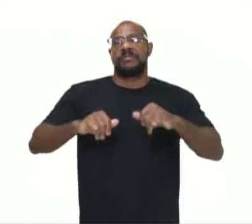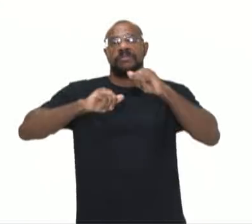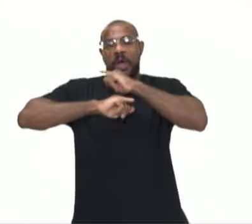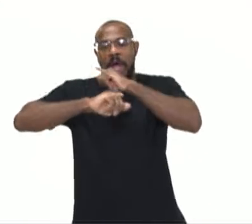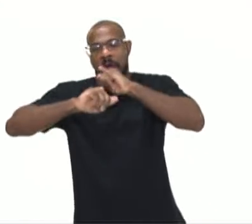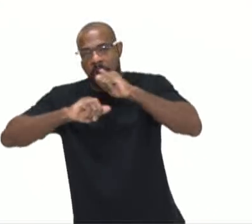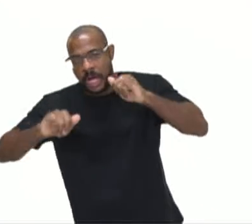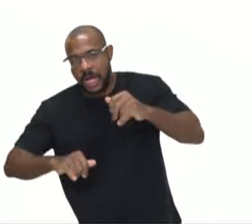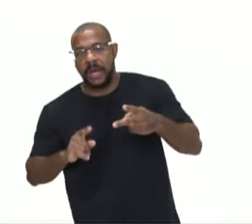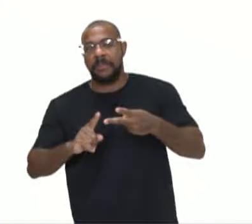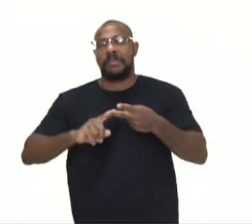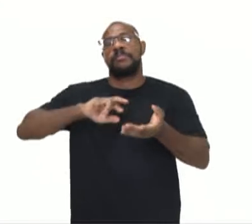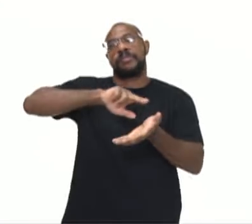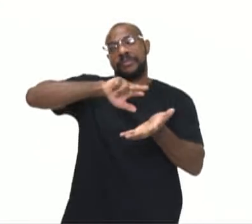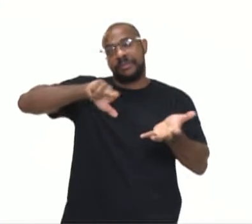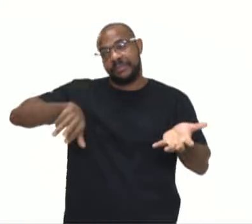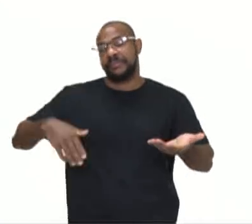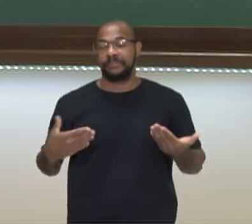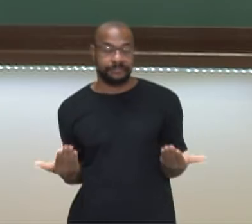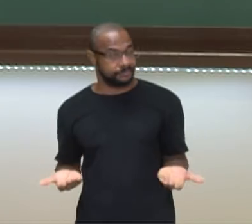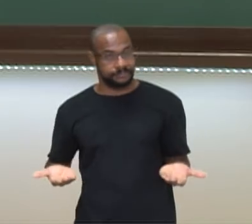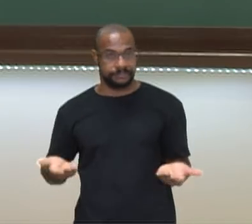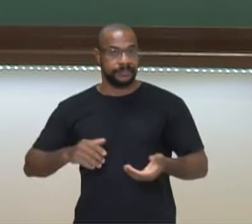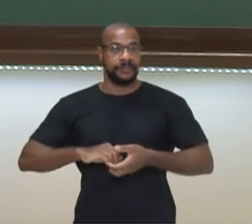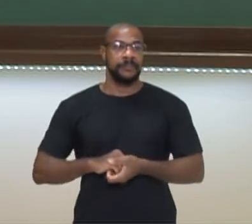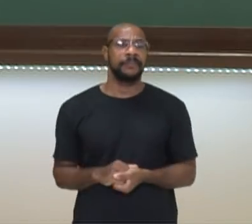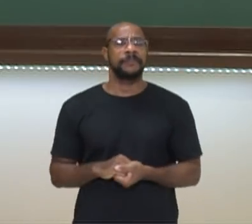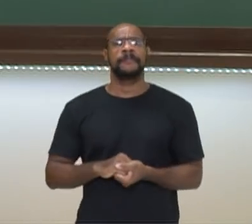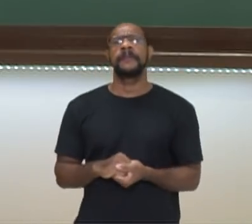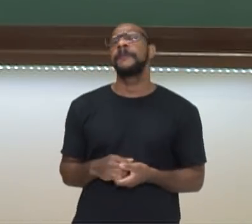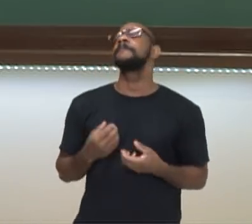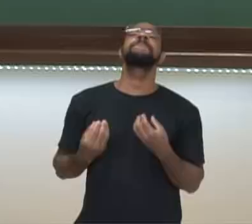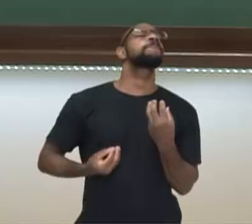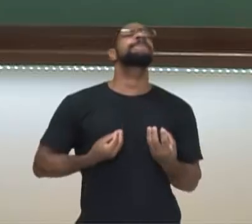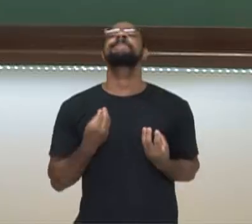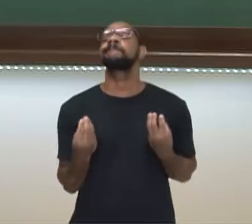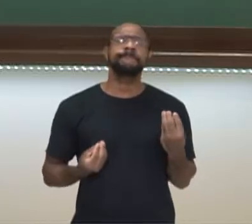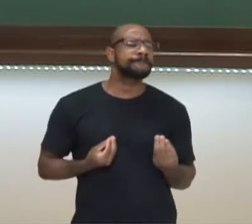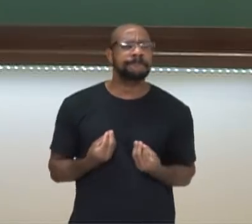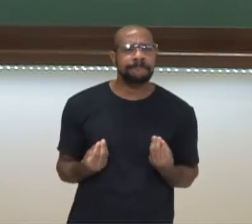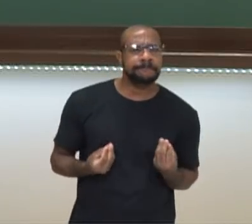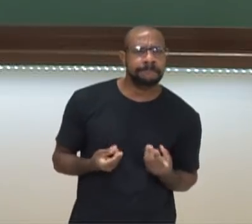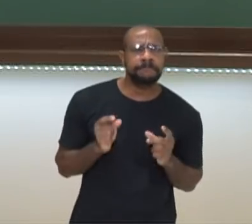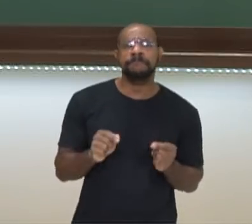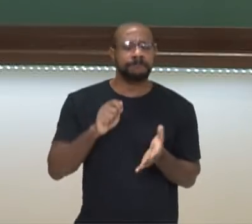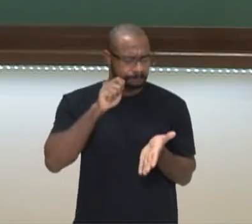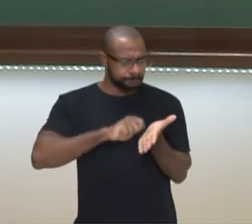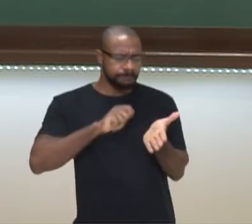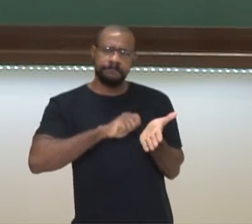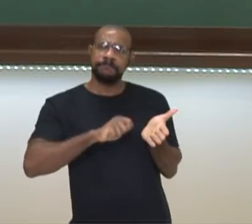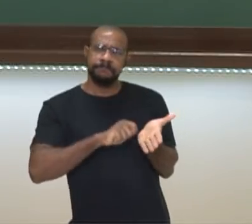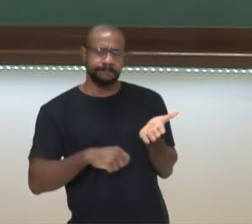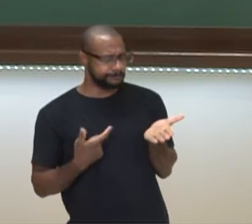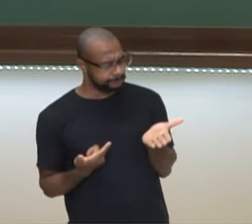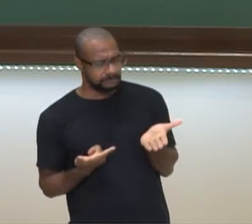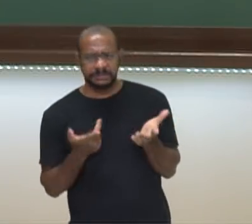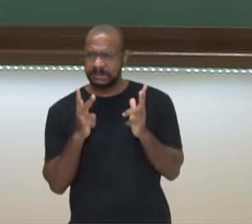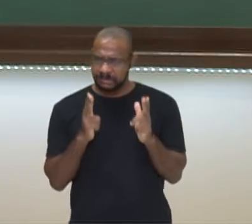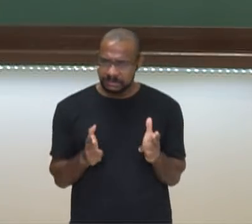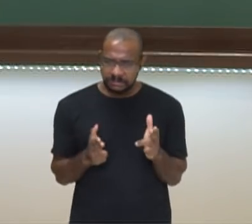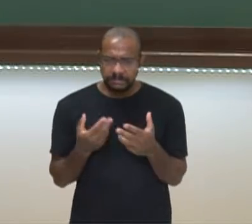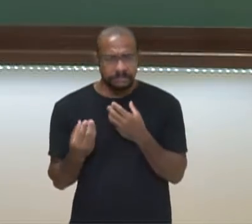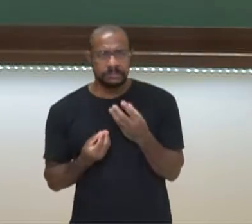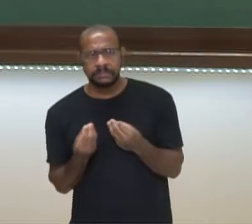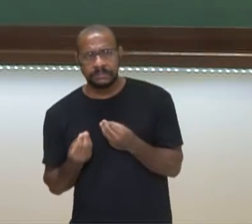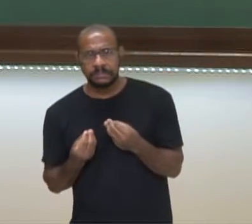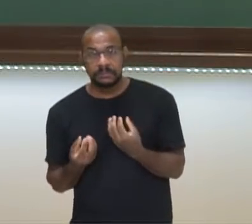pelo qual o poeta escreve seu texto. Como assim, professora? Quem escreve, não escreve, não é toda a mesma coisa? Não.